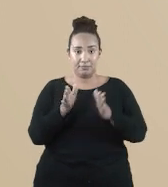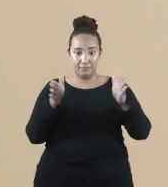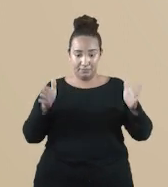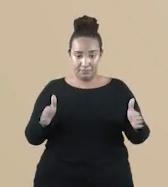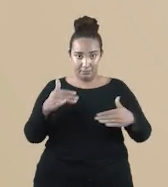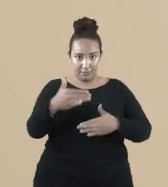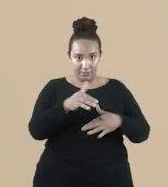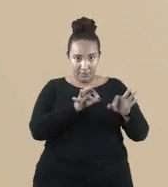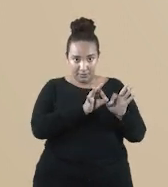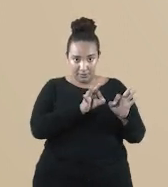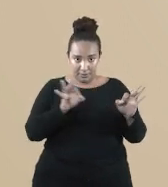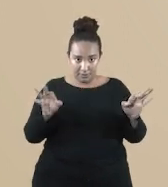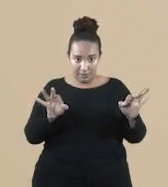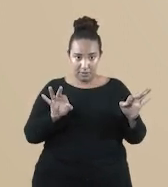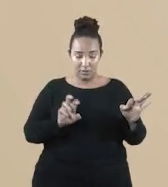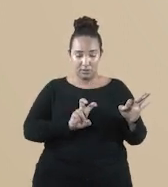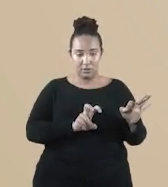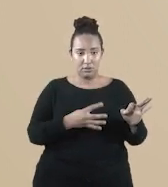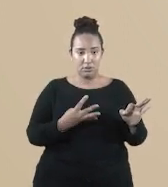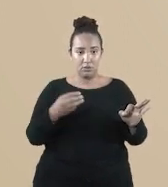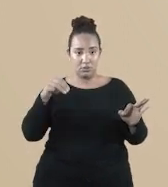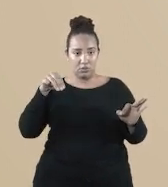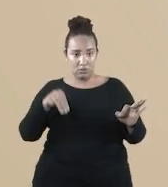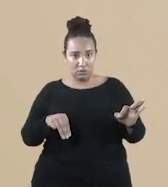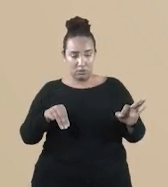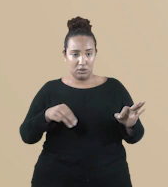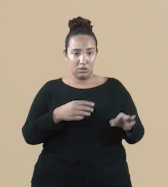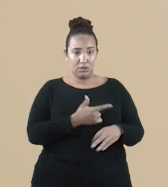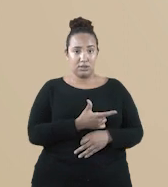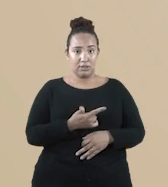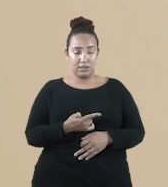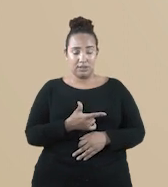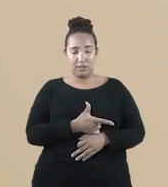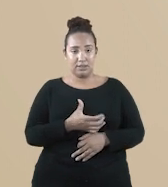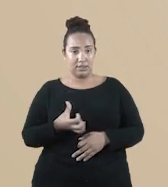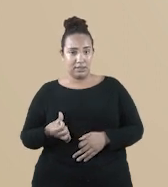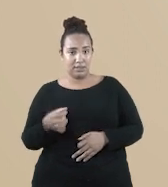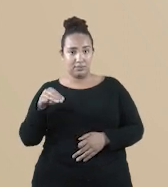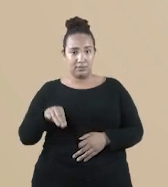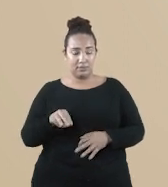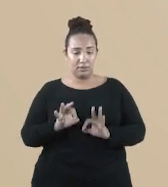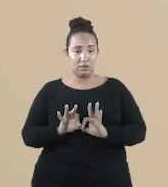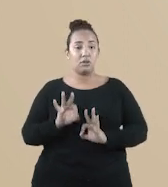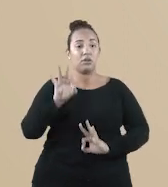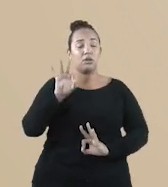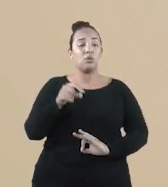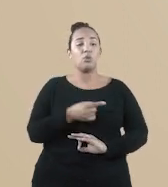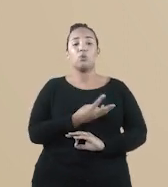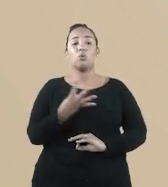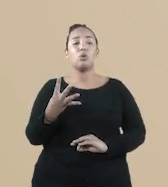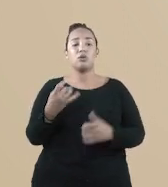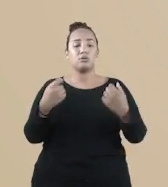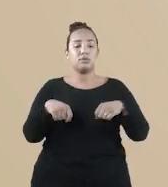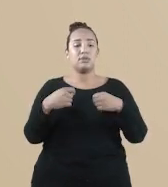terreno mede 54 metros de comprimento por 76 metros de largura, quantos metros de